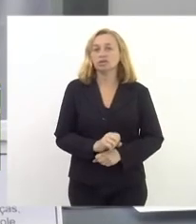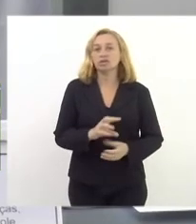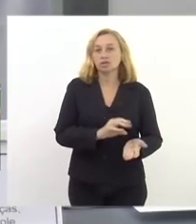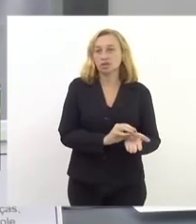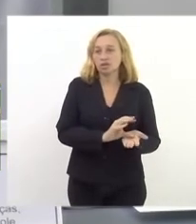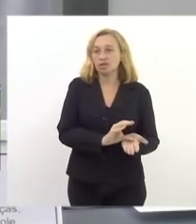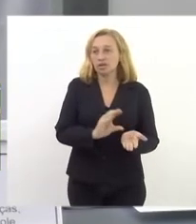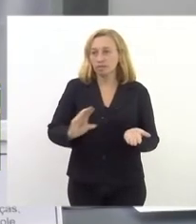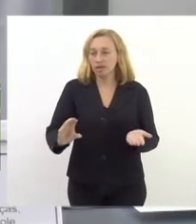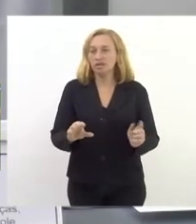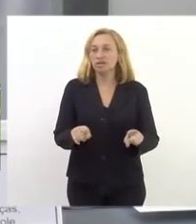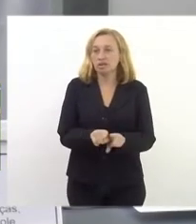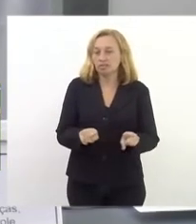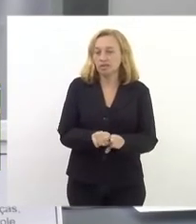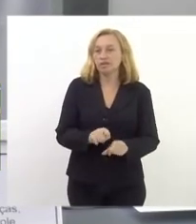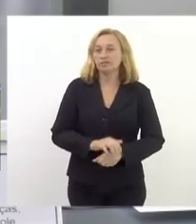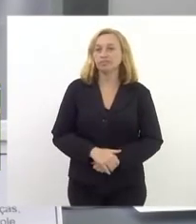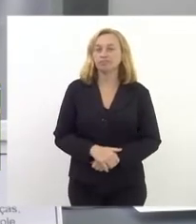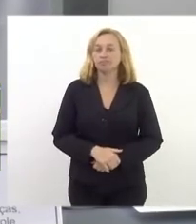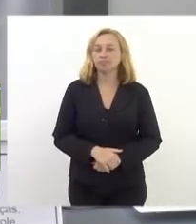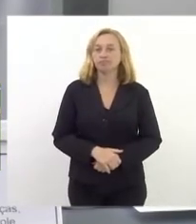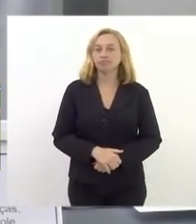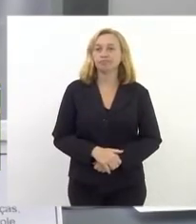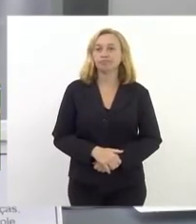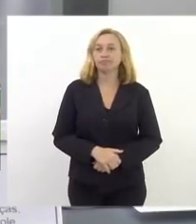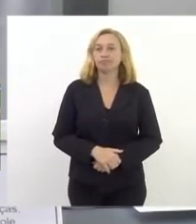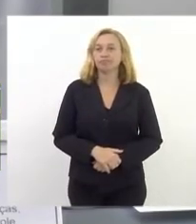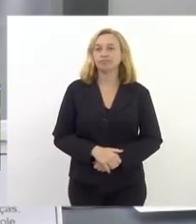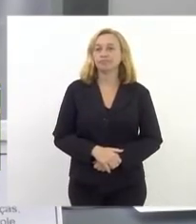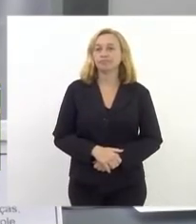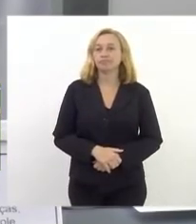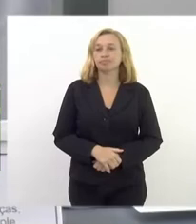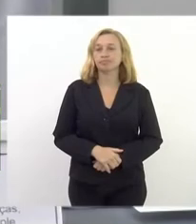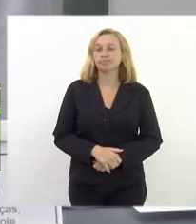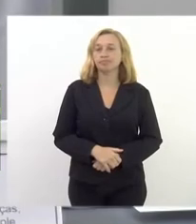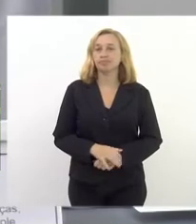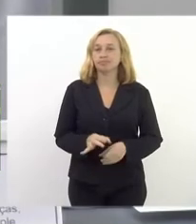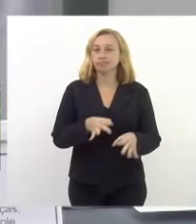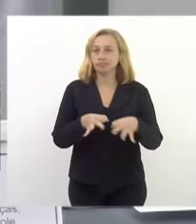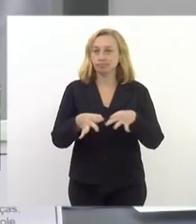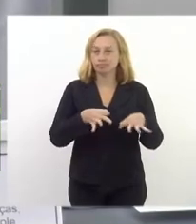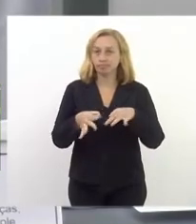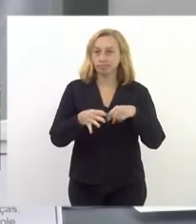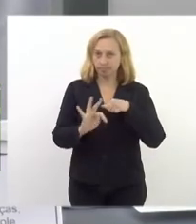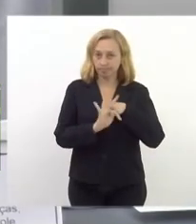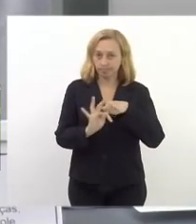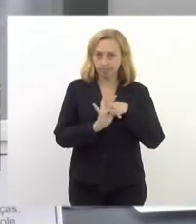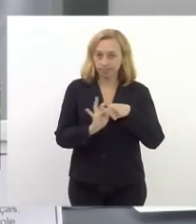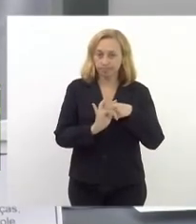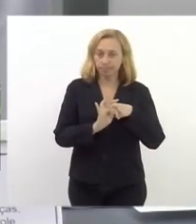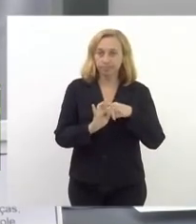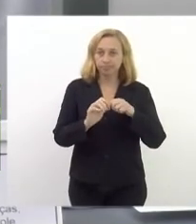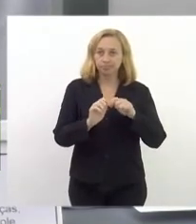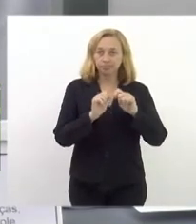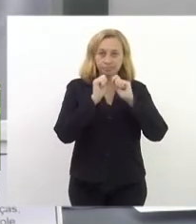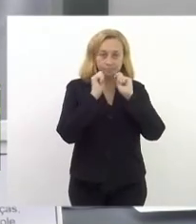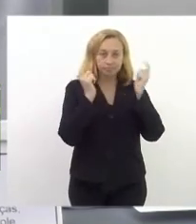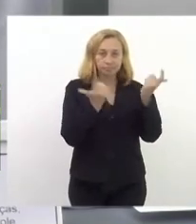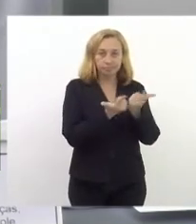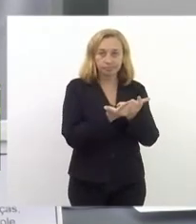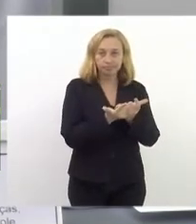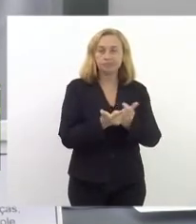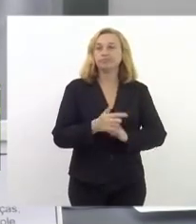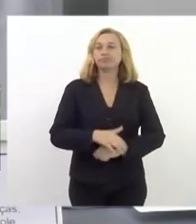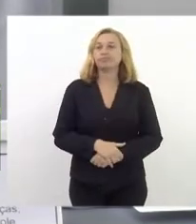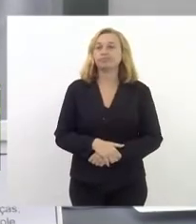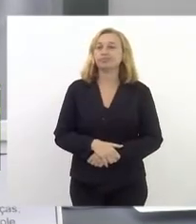repasses. A gente fez aqui uma nota técnica na Assembleia Legislativa, que foi publicada,